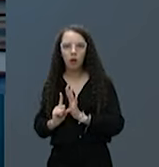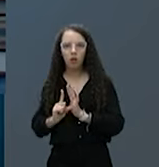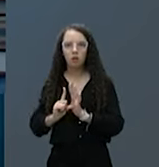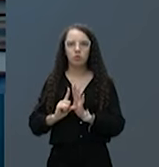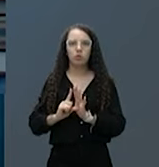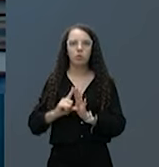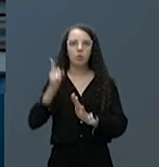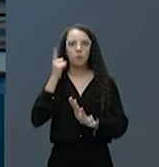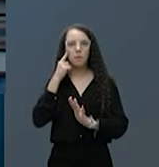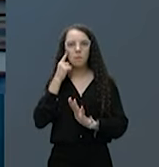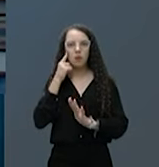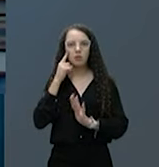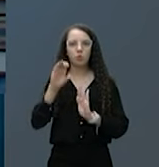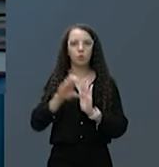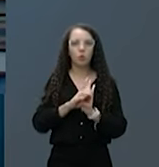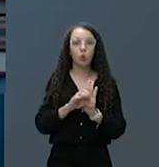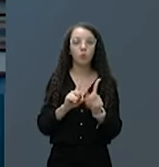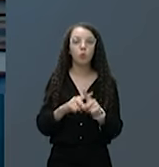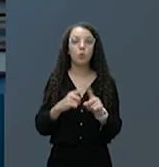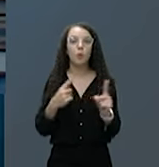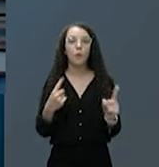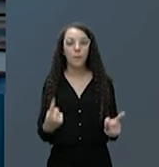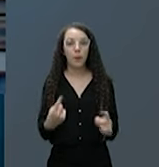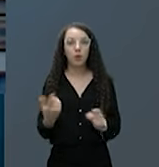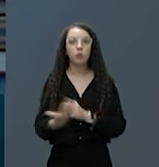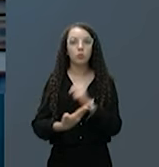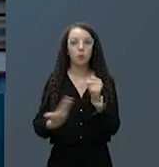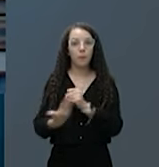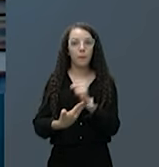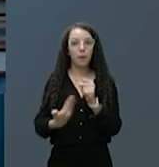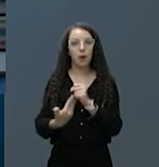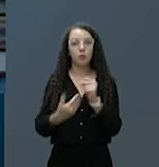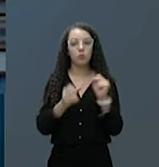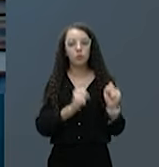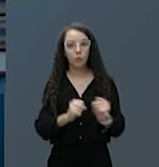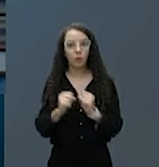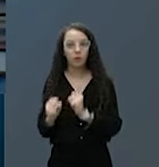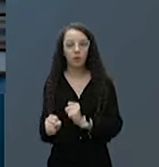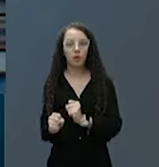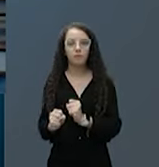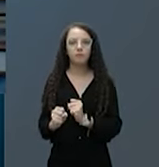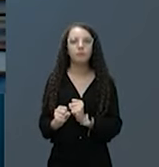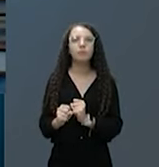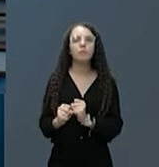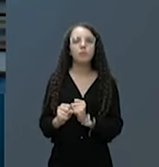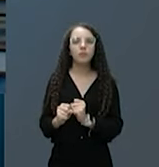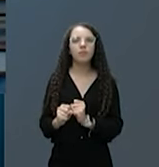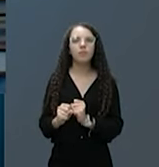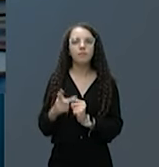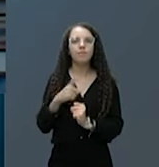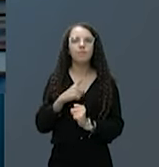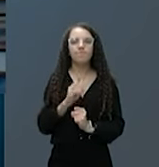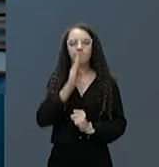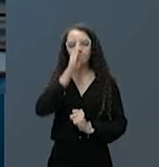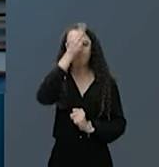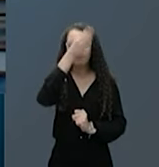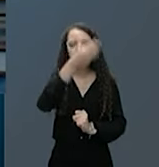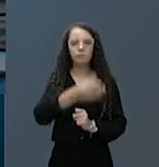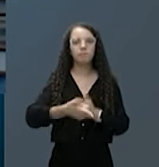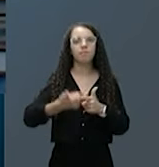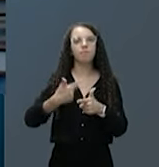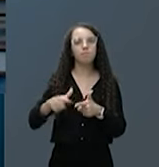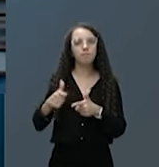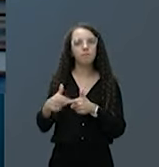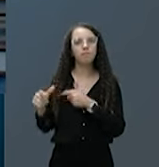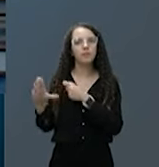código, mas sim o precedente com base em jurisprudência dominante, seria talvez o principal problema relacionado à